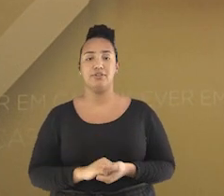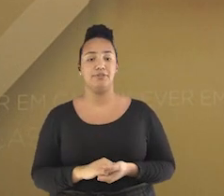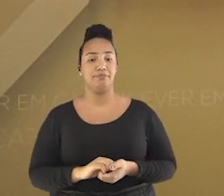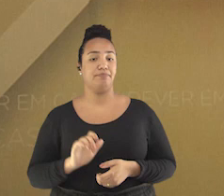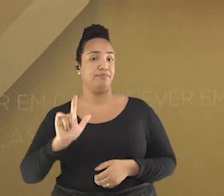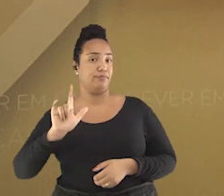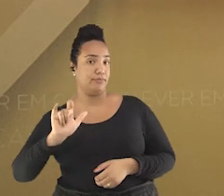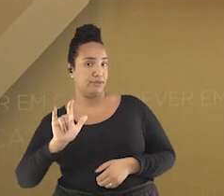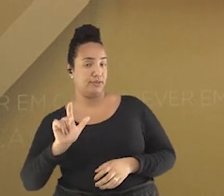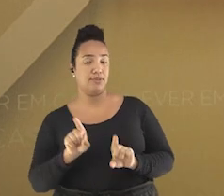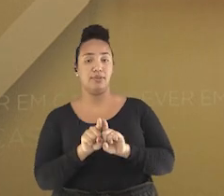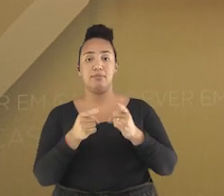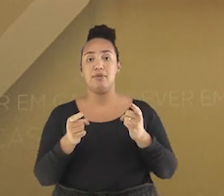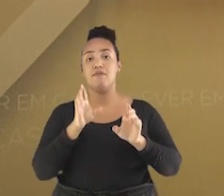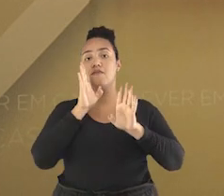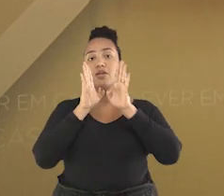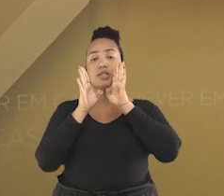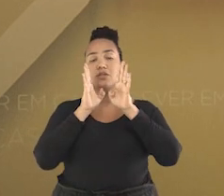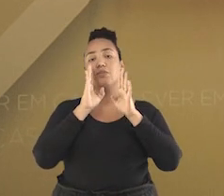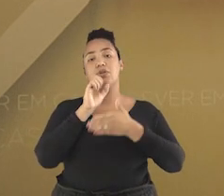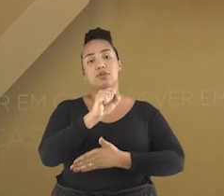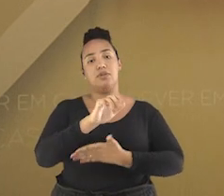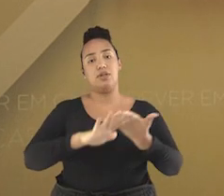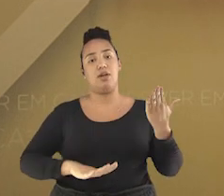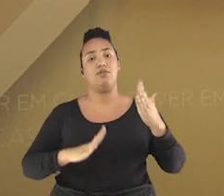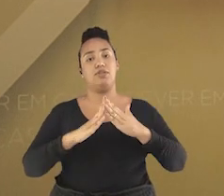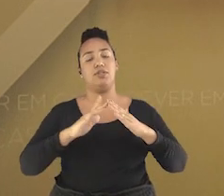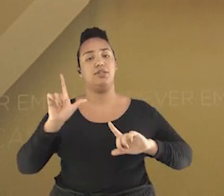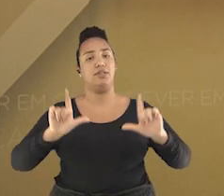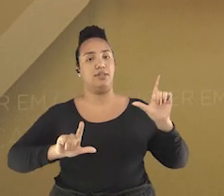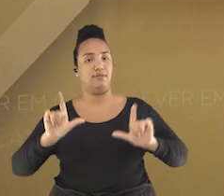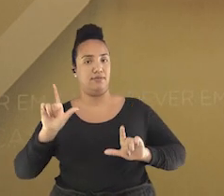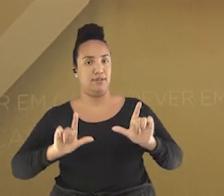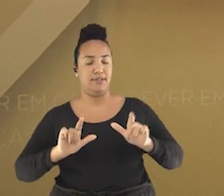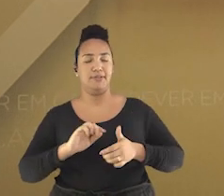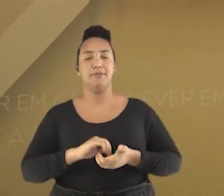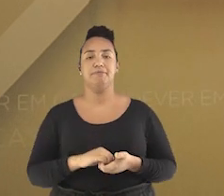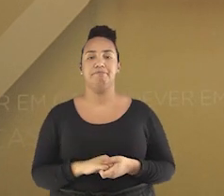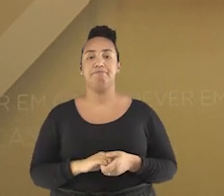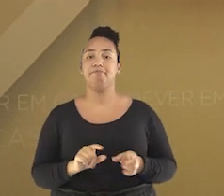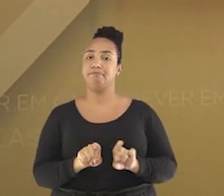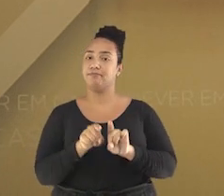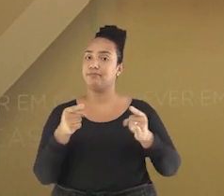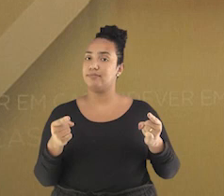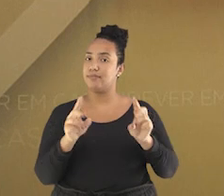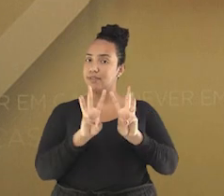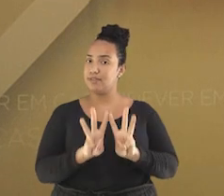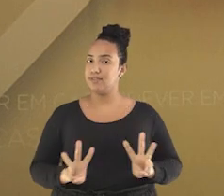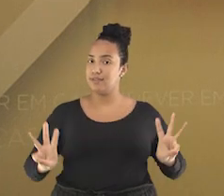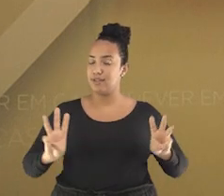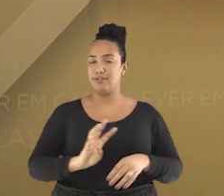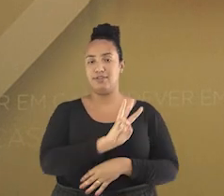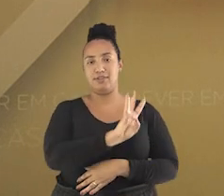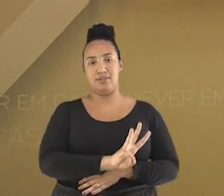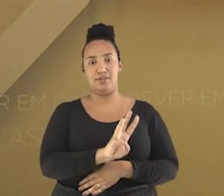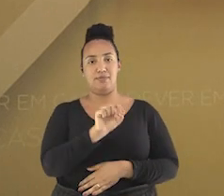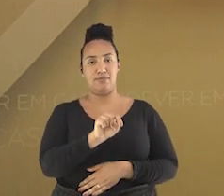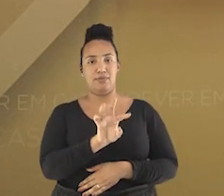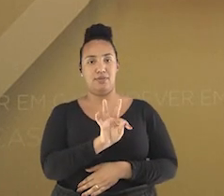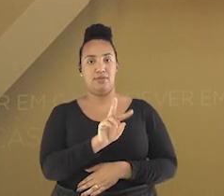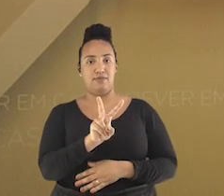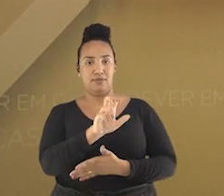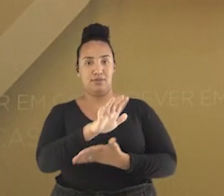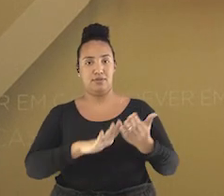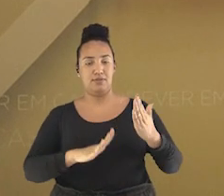Instagram e o Facebook é o @Dever em Casa na TV. E o nosso site é o